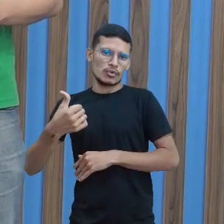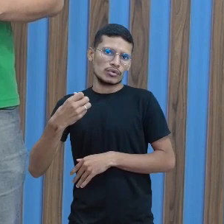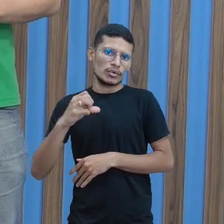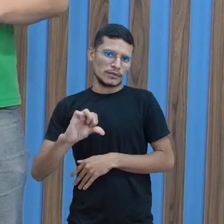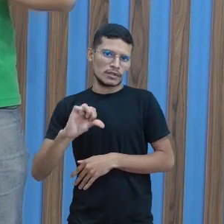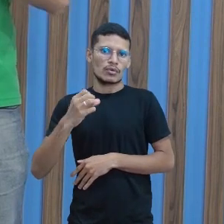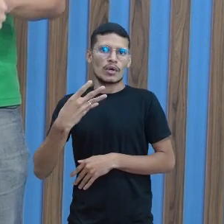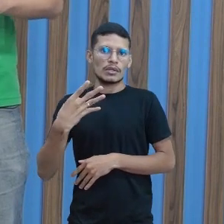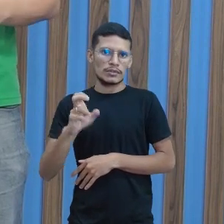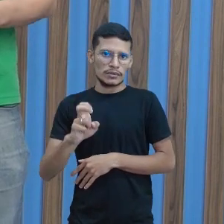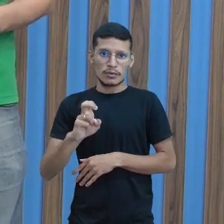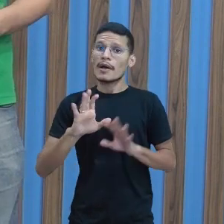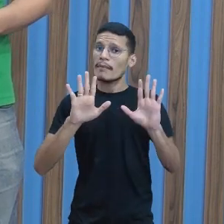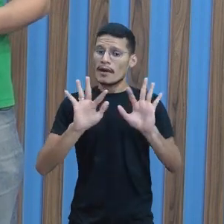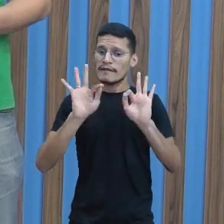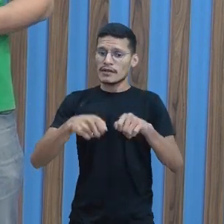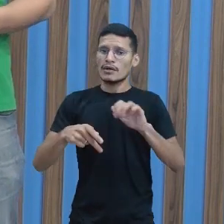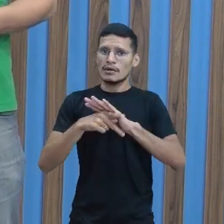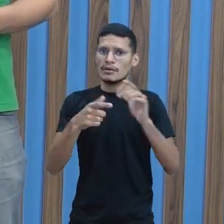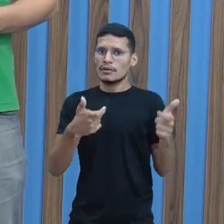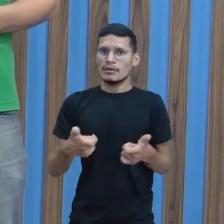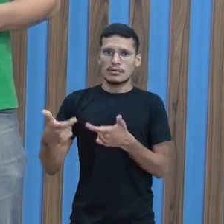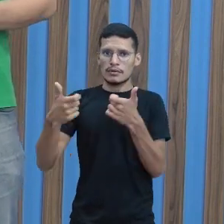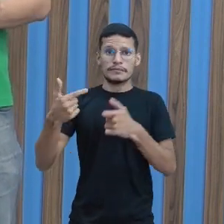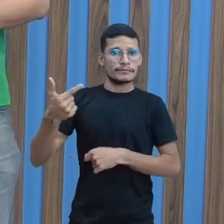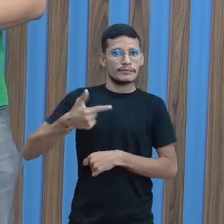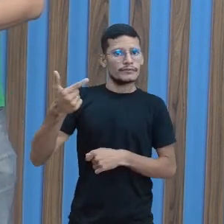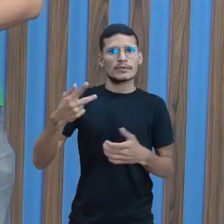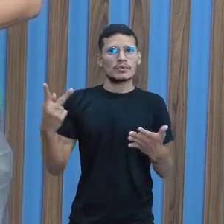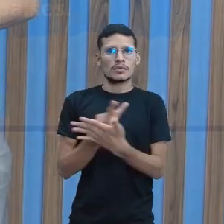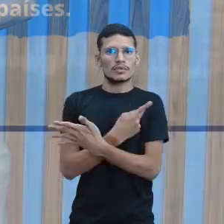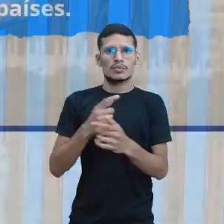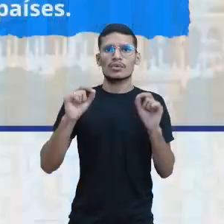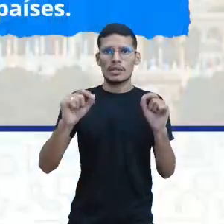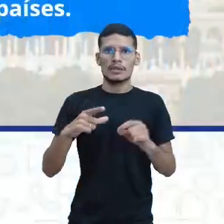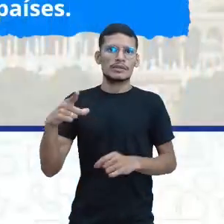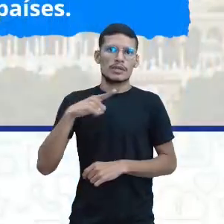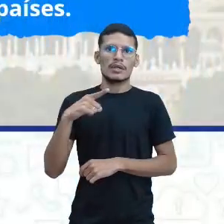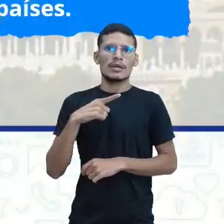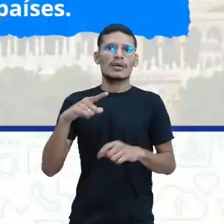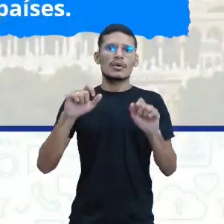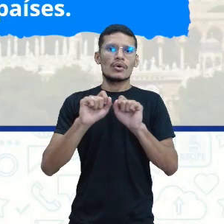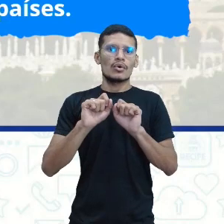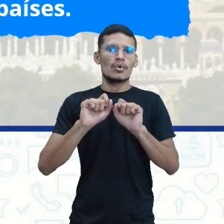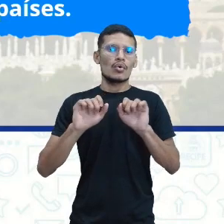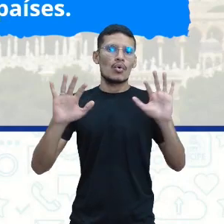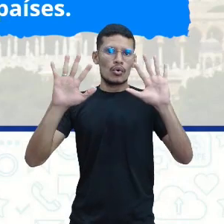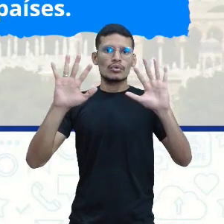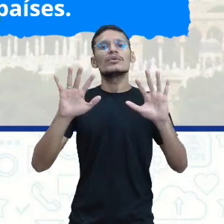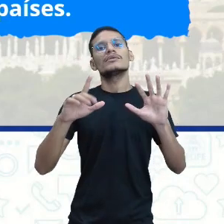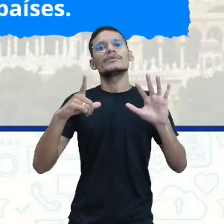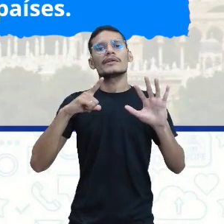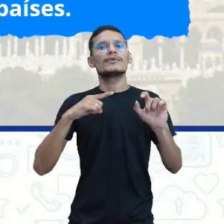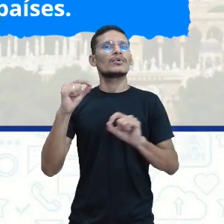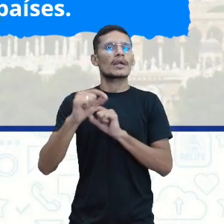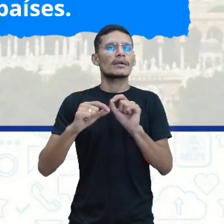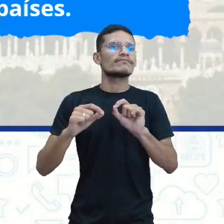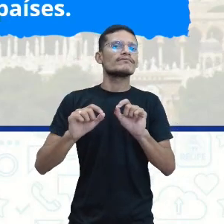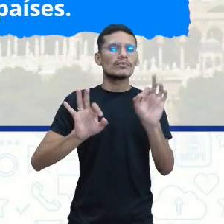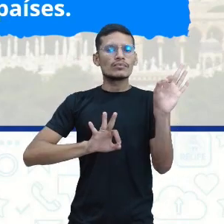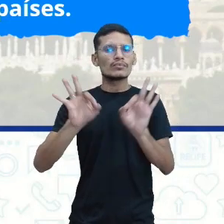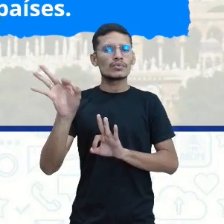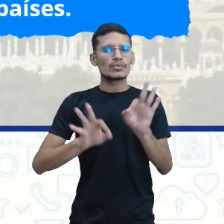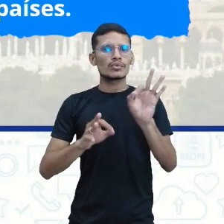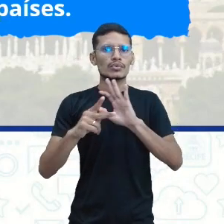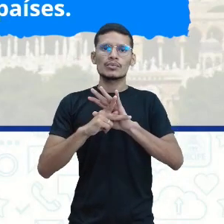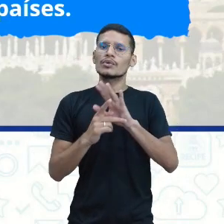tá? Bom, ao final da Segunda Guerra Mundial, restou justamente a ONU negociar, né, através da ONU, a negociação da